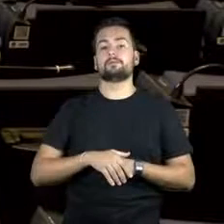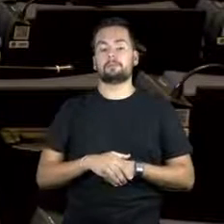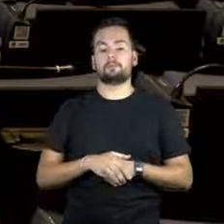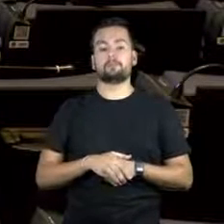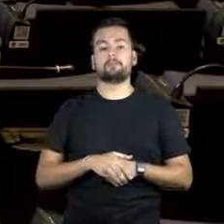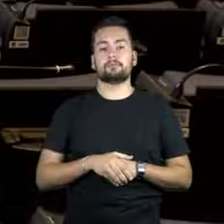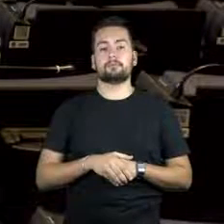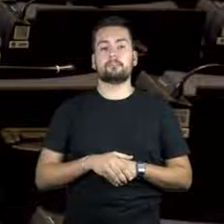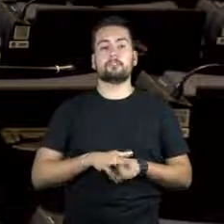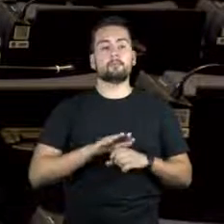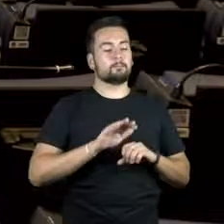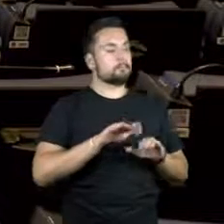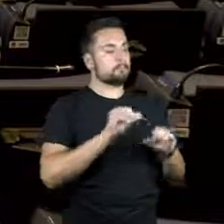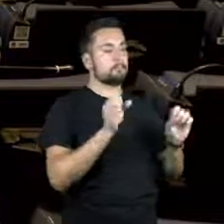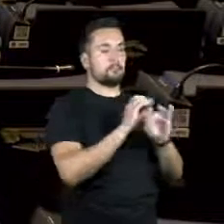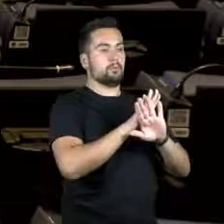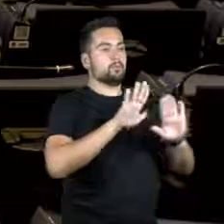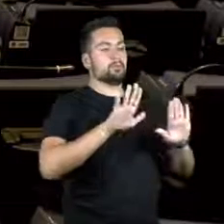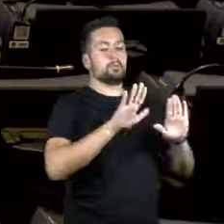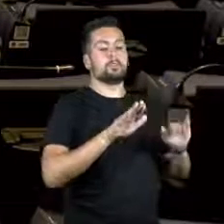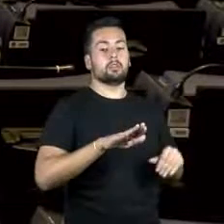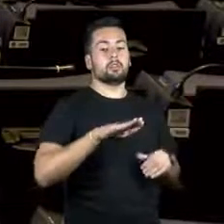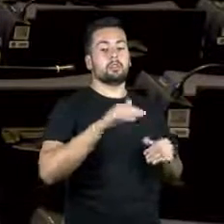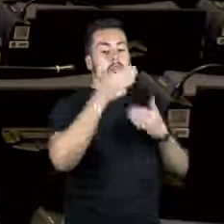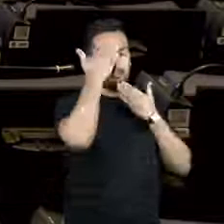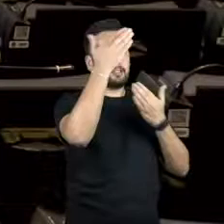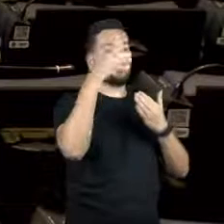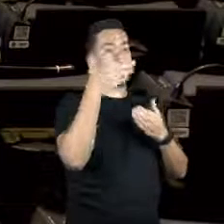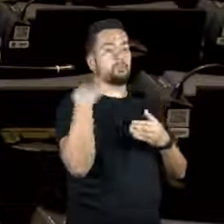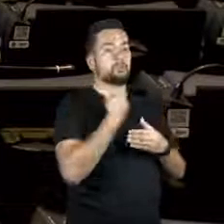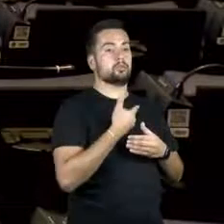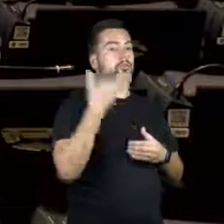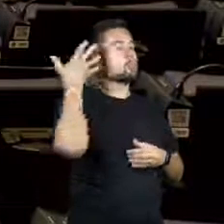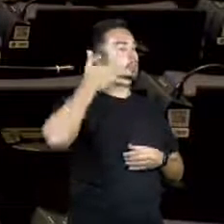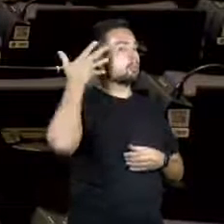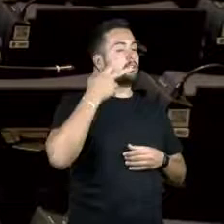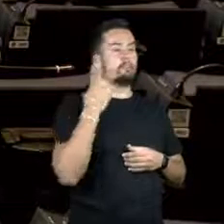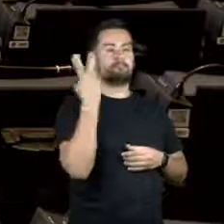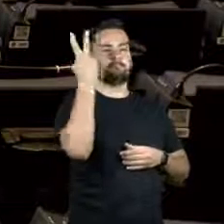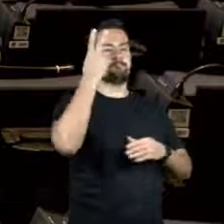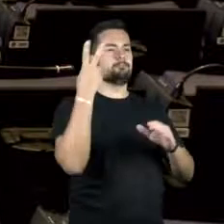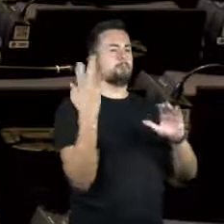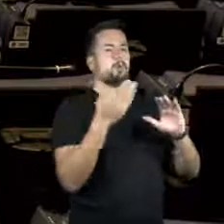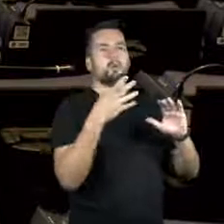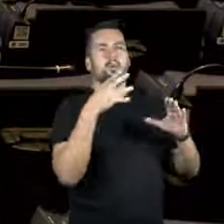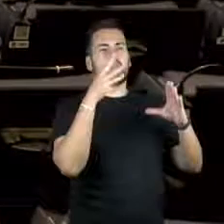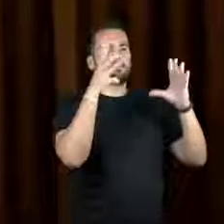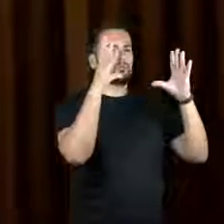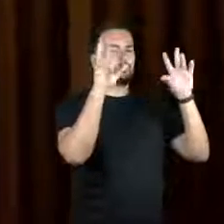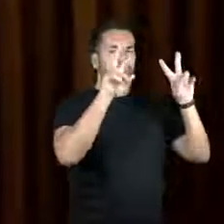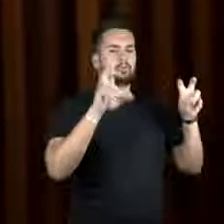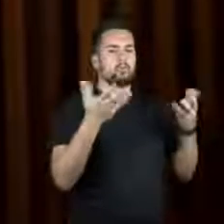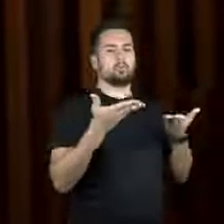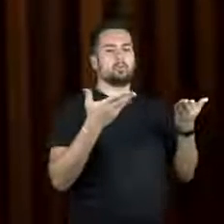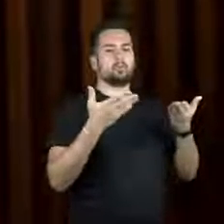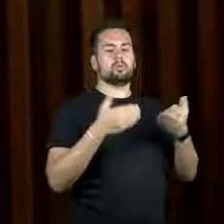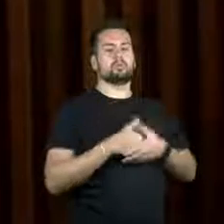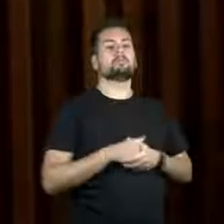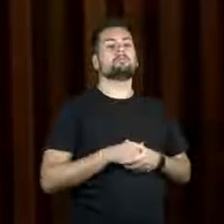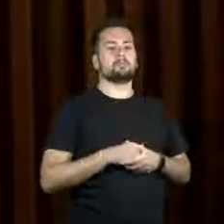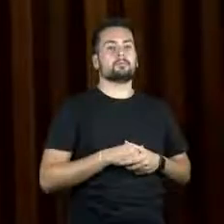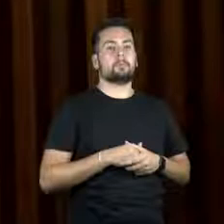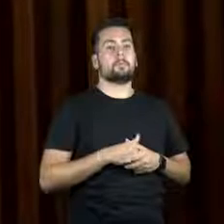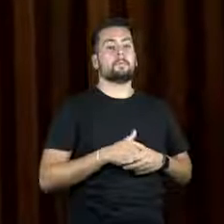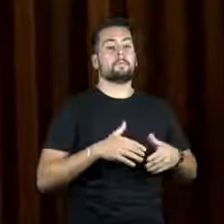É isso, então. Agradecemos ao nosso palestrante pelo valoroso conteúdo apresentado hoje no workshop Análise de Estabilidade de Taludes e